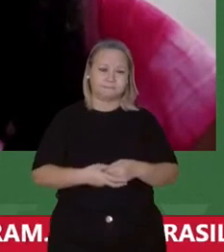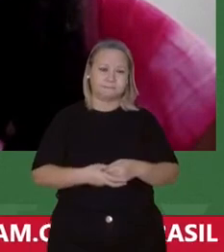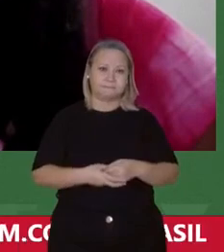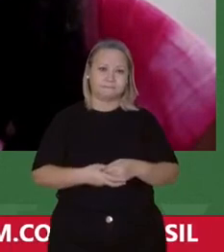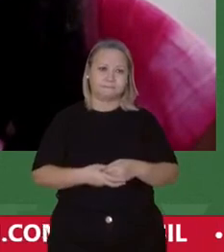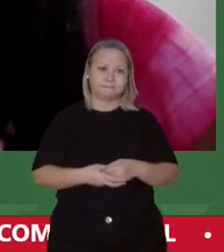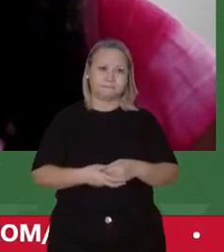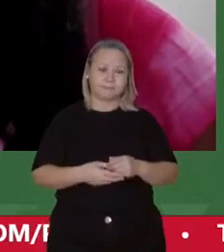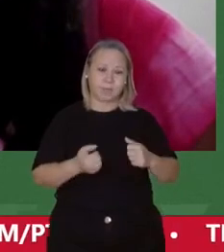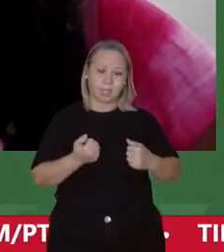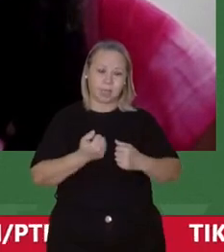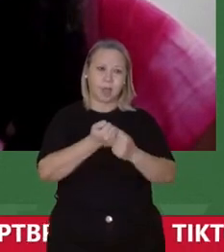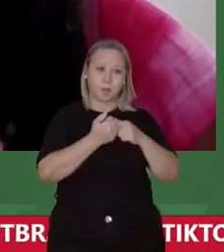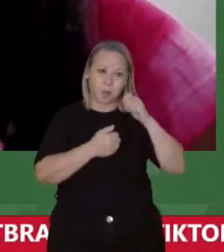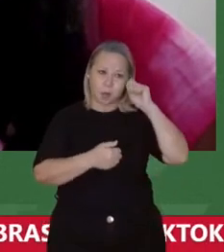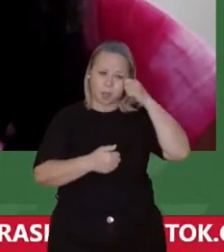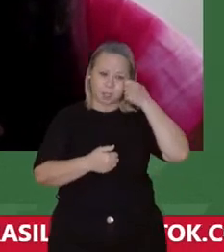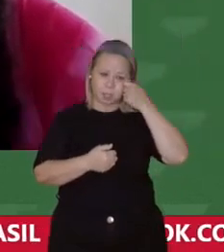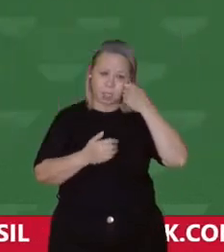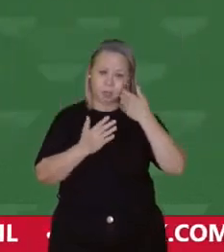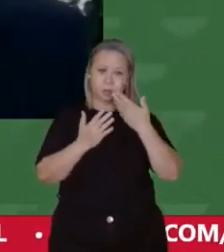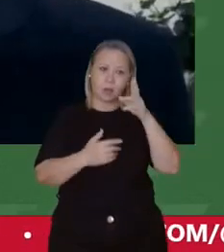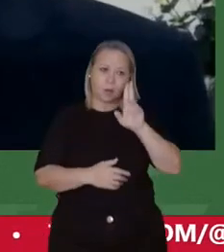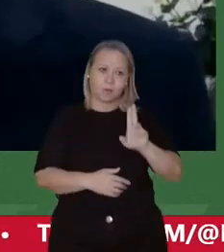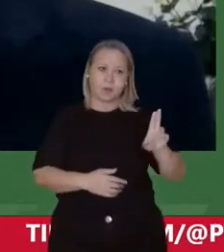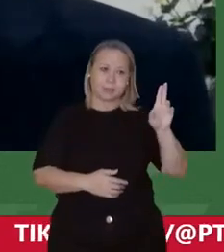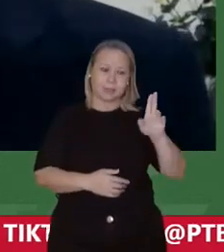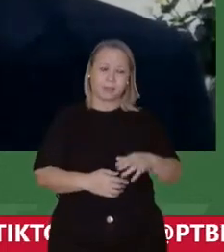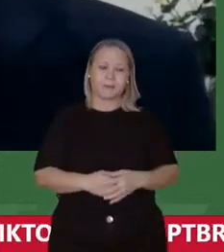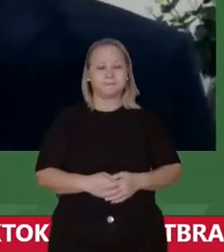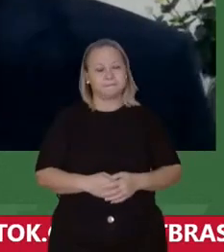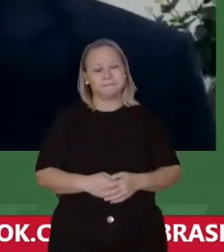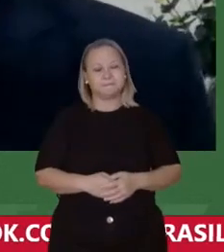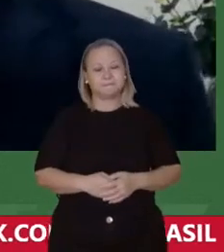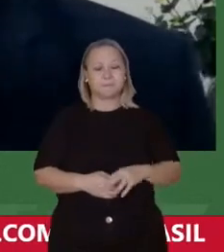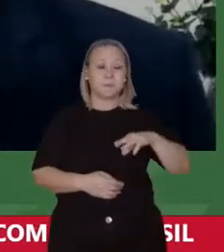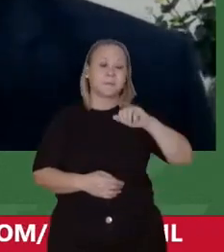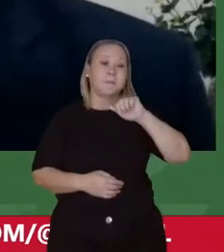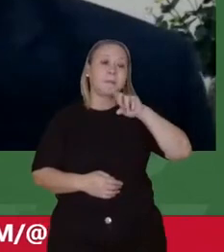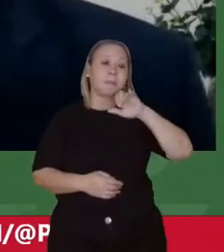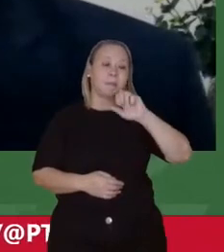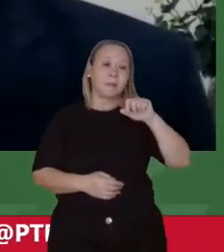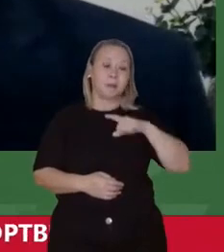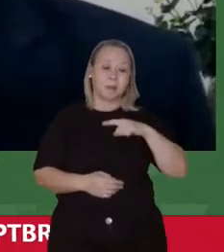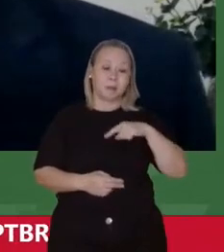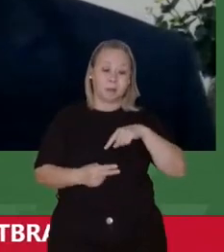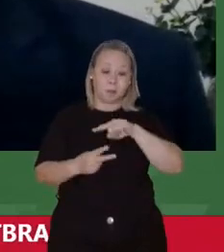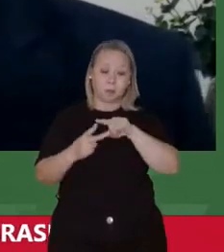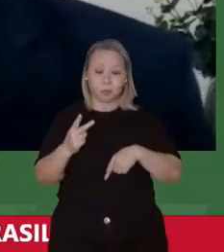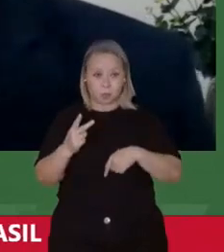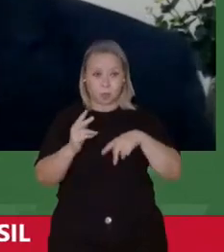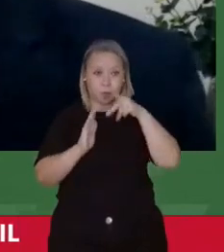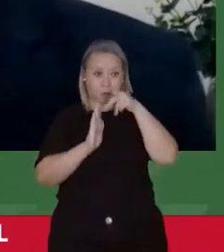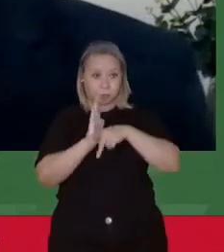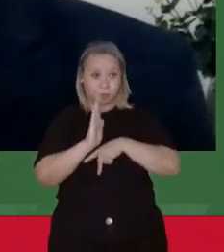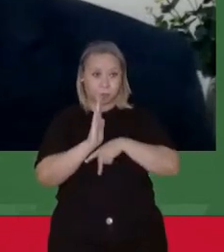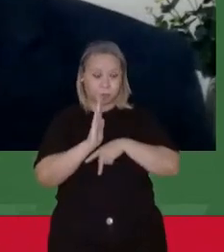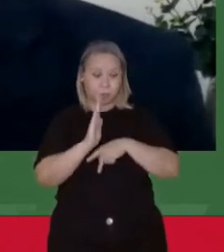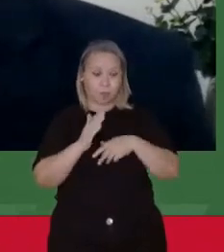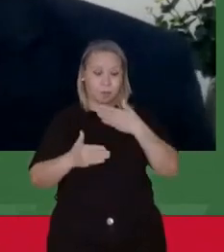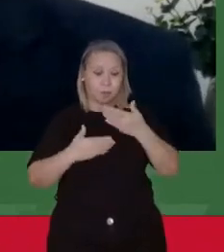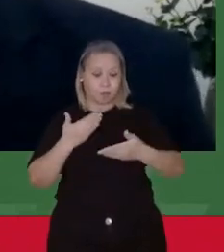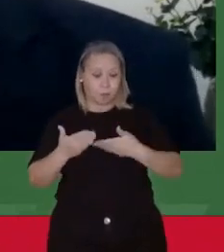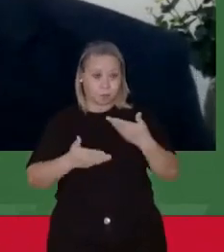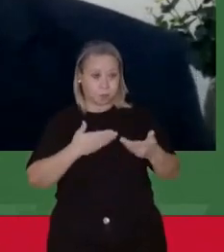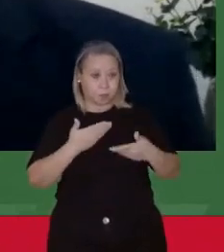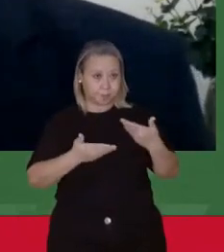Muito bem. Nádia, nós temos aqui 2 projetos tramitando, né, de 2 deputados do PT, um deputado Valmir